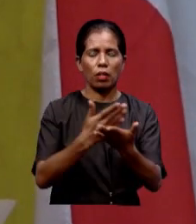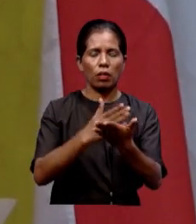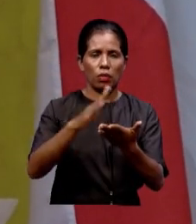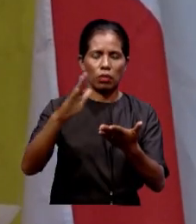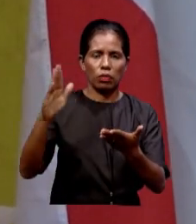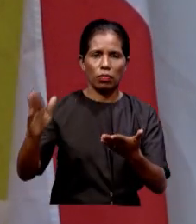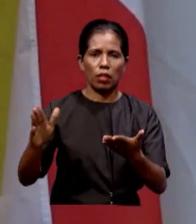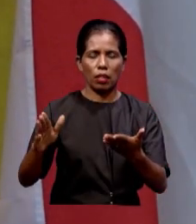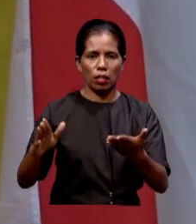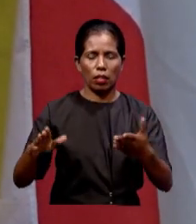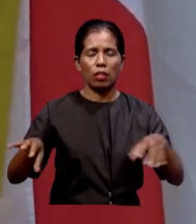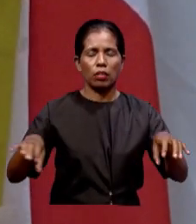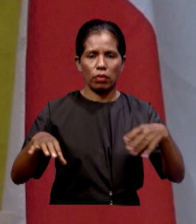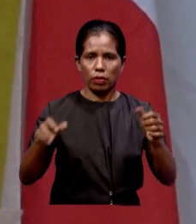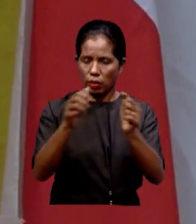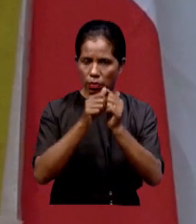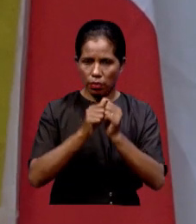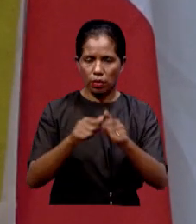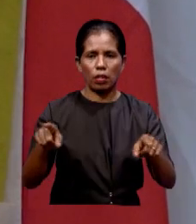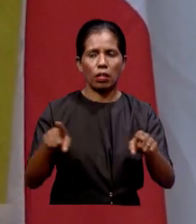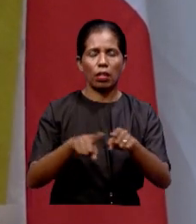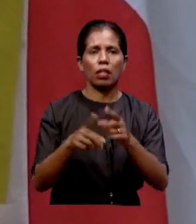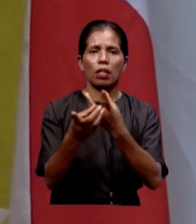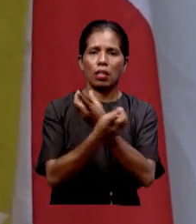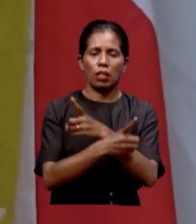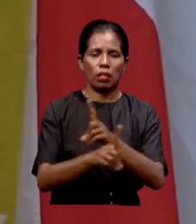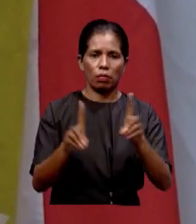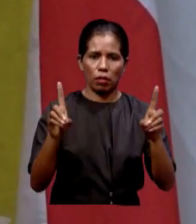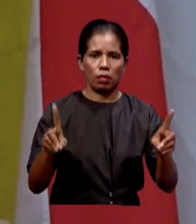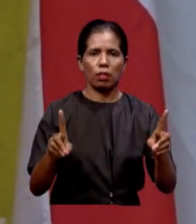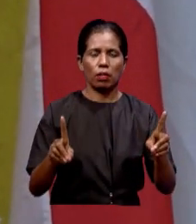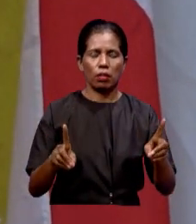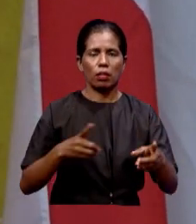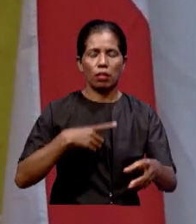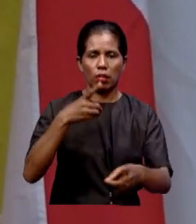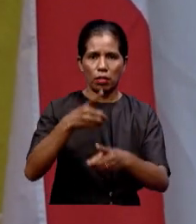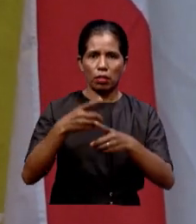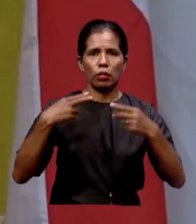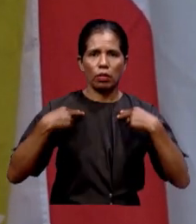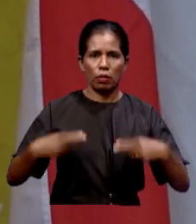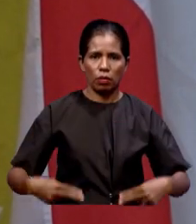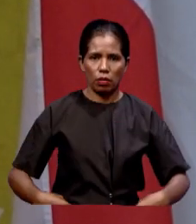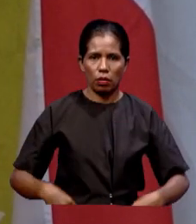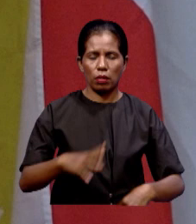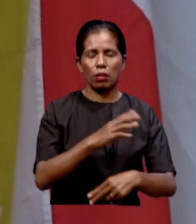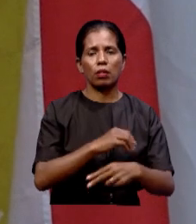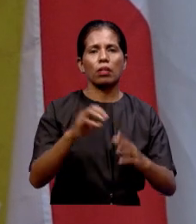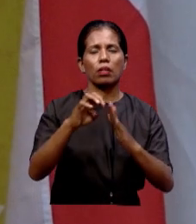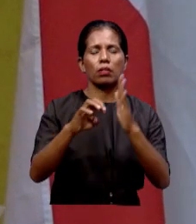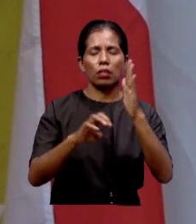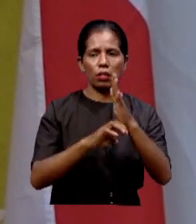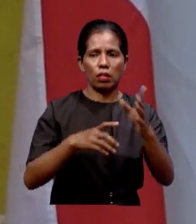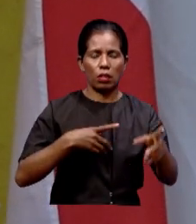valores comunsira hanesan democracia, direitos humanos no estado de